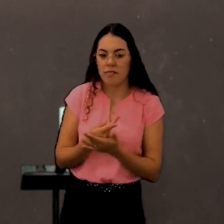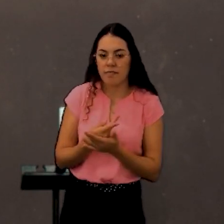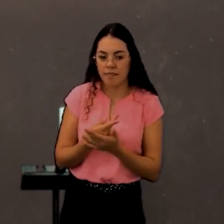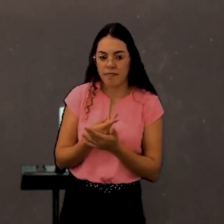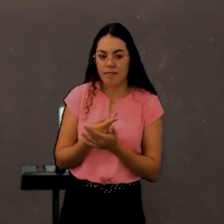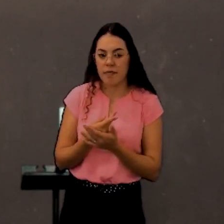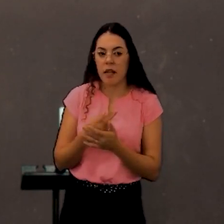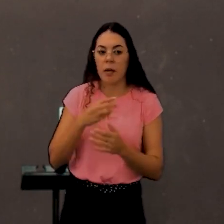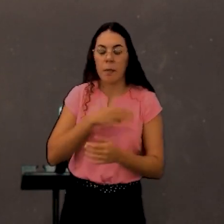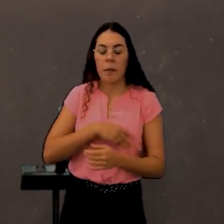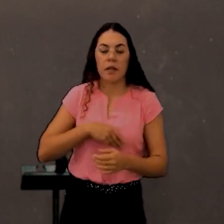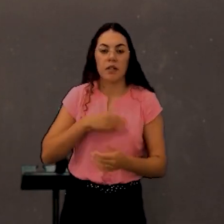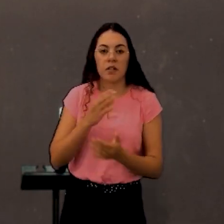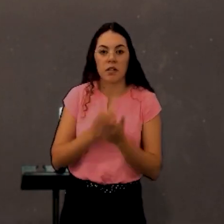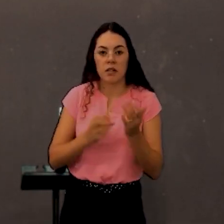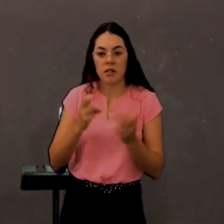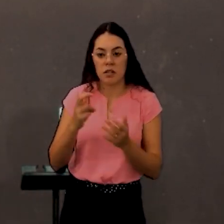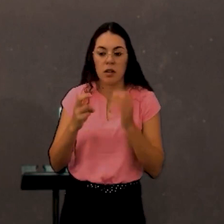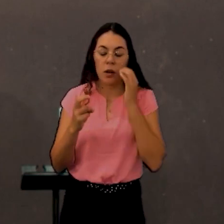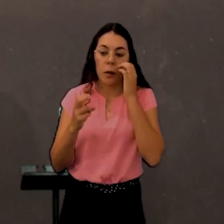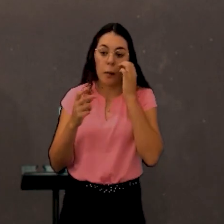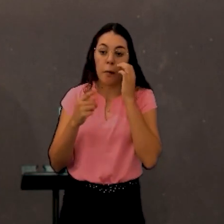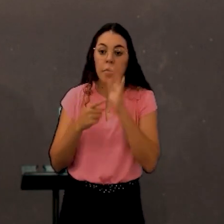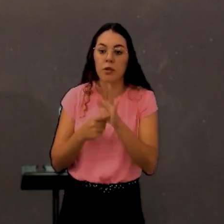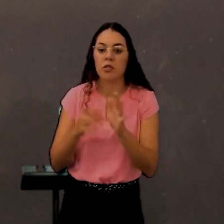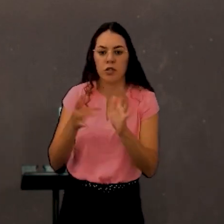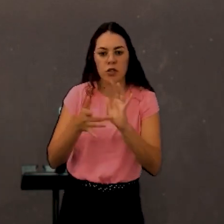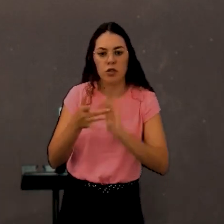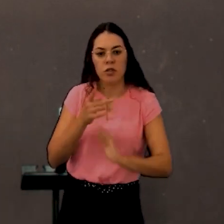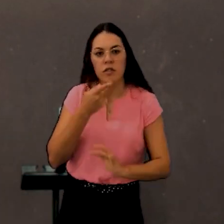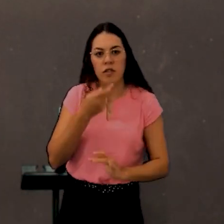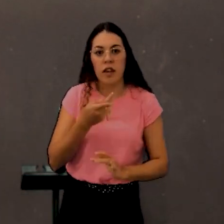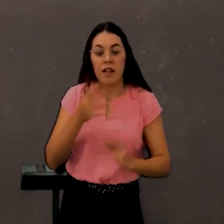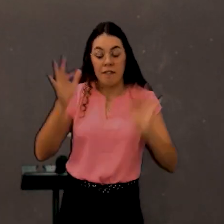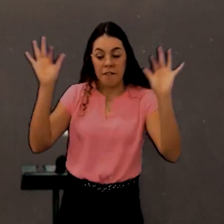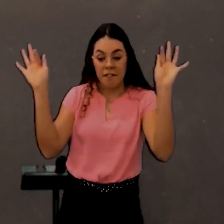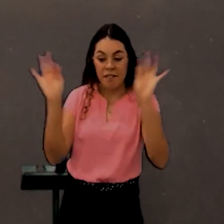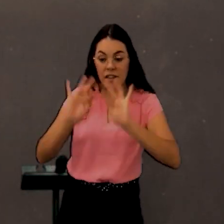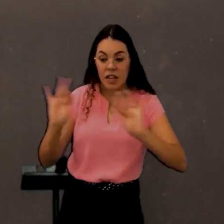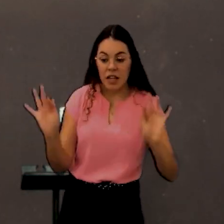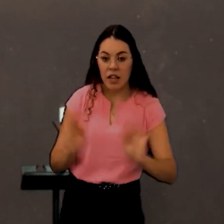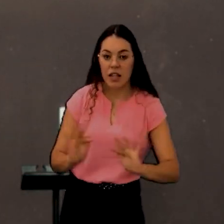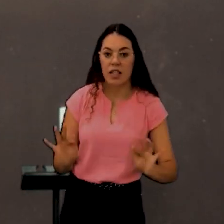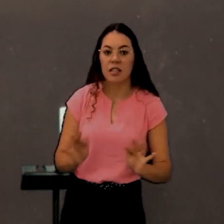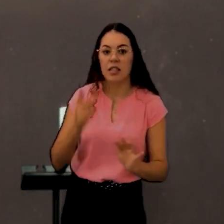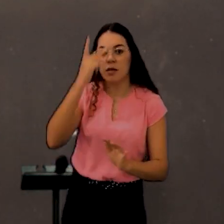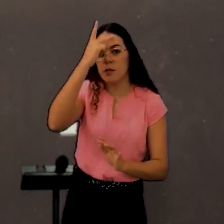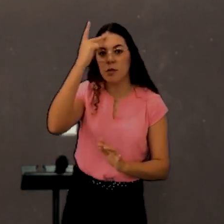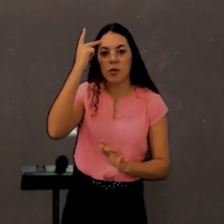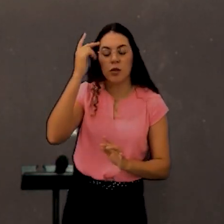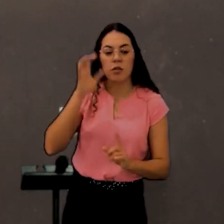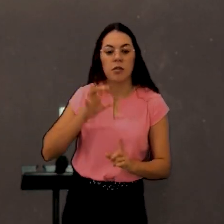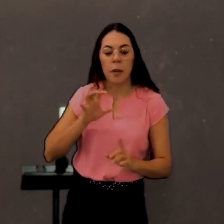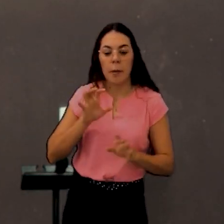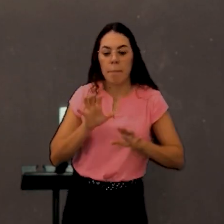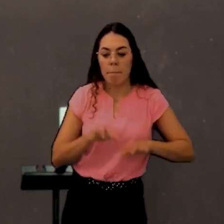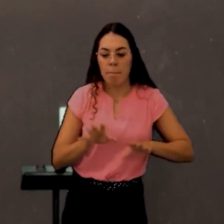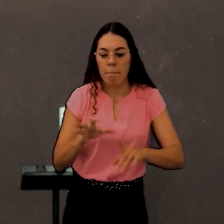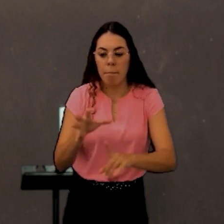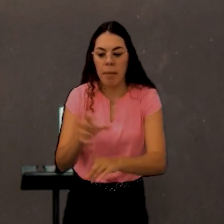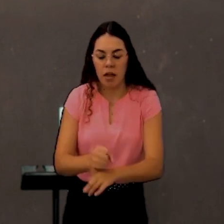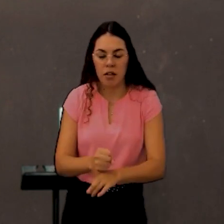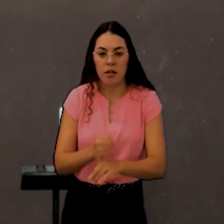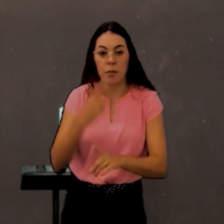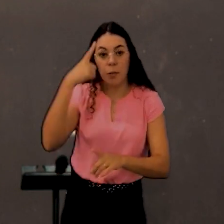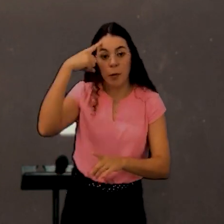Mateus capítulo 5, do 10 ao 12, é por isso que Jesus ele disse: bem-aventurados os perseguidos por causa da justiça, porque